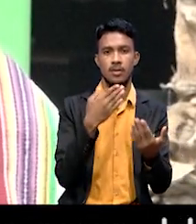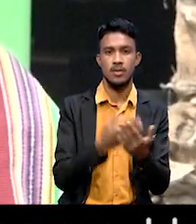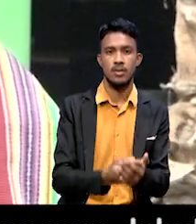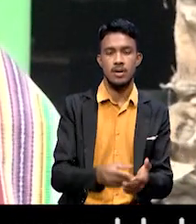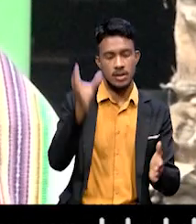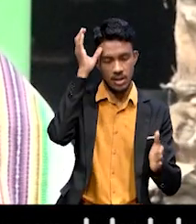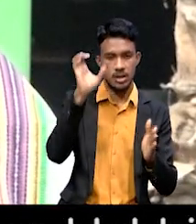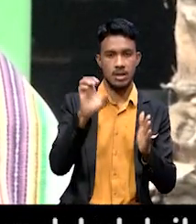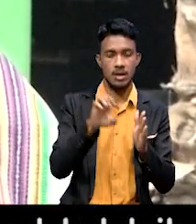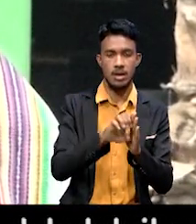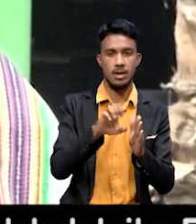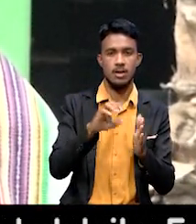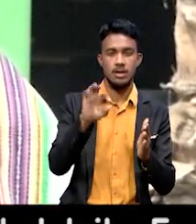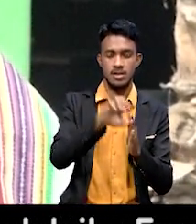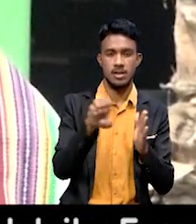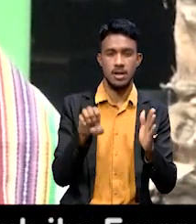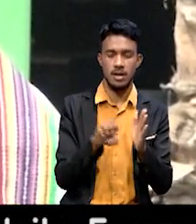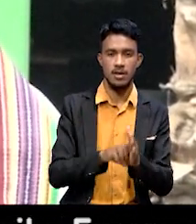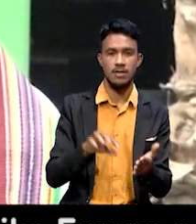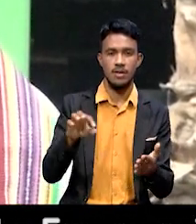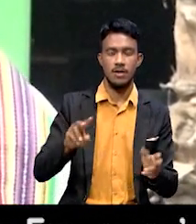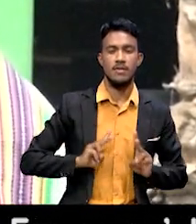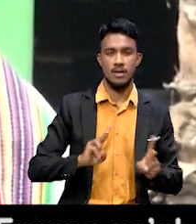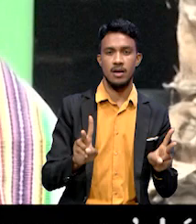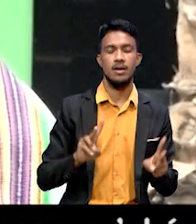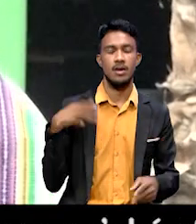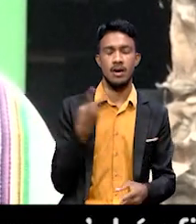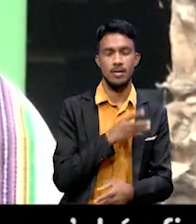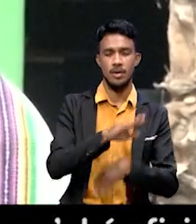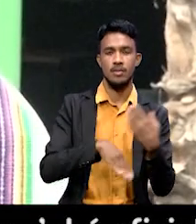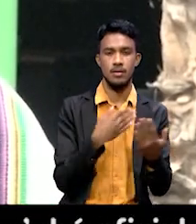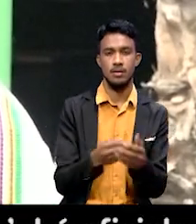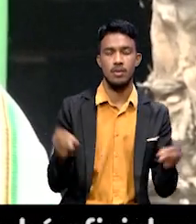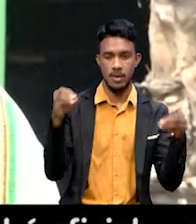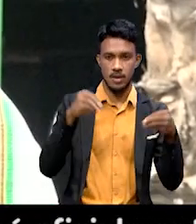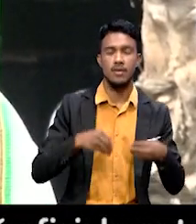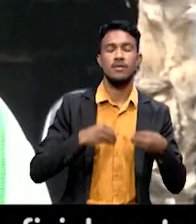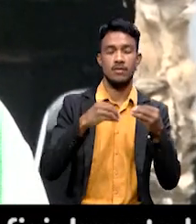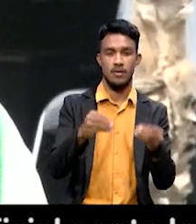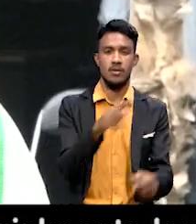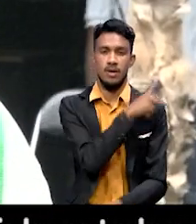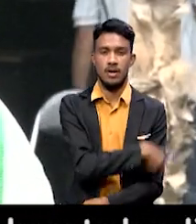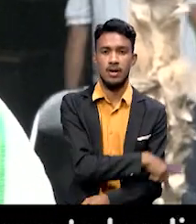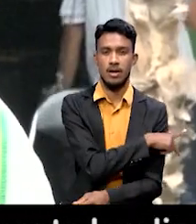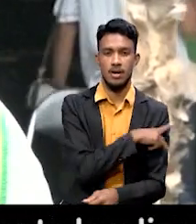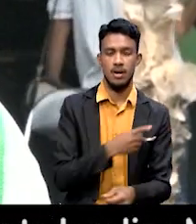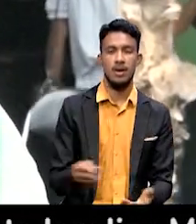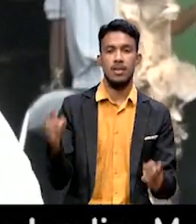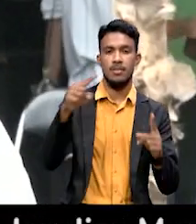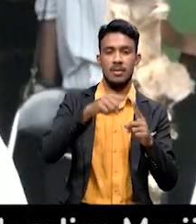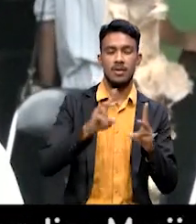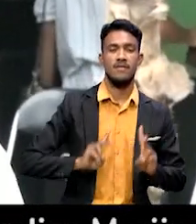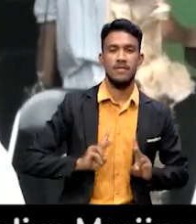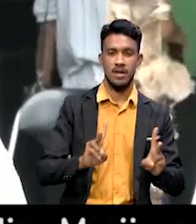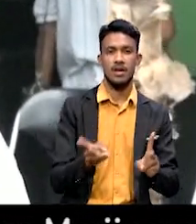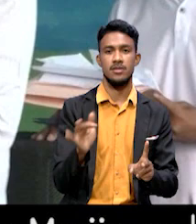Veterano, ami na Irene Iané, nem a de entrega clínica, né, ba veterano Sira, lhe